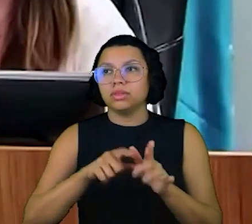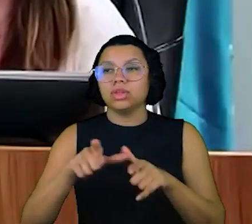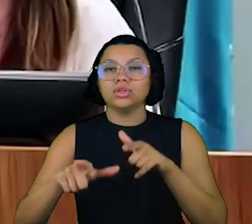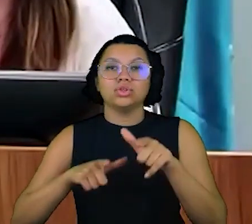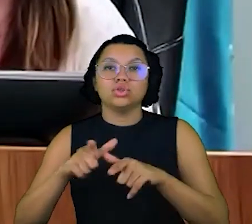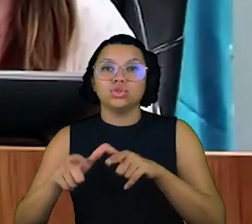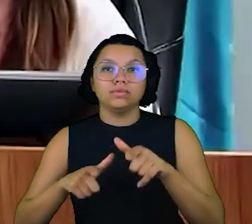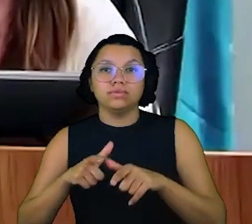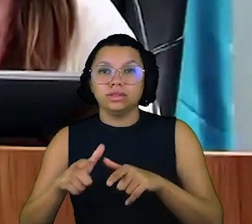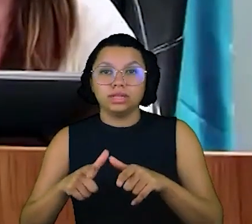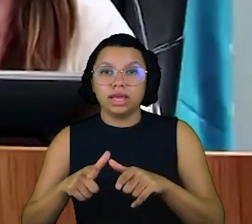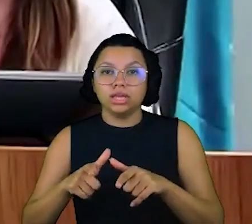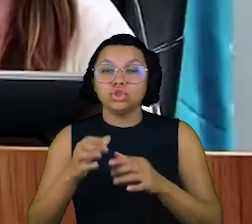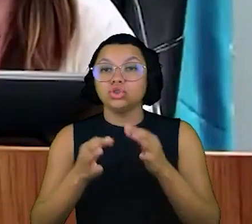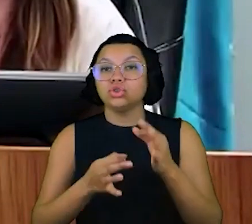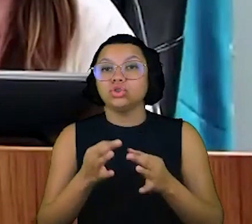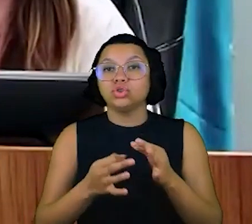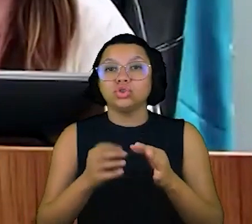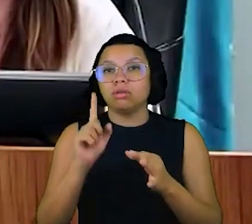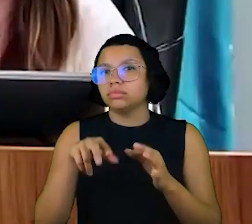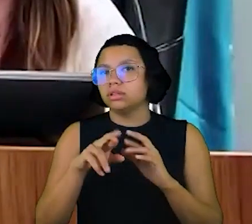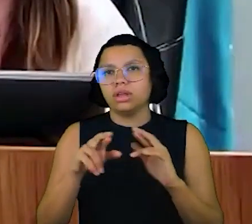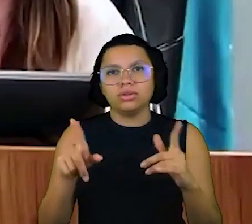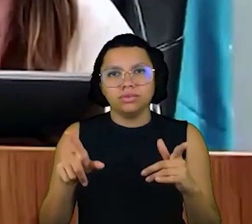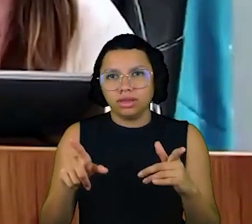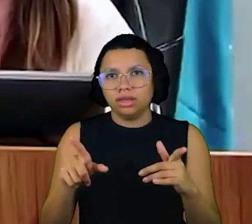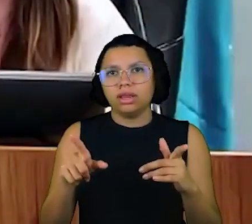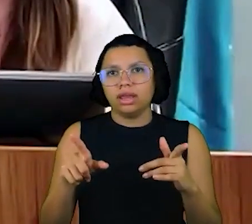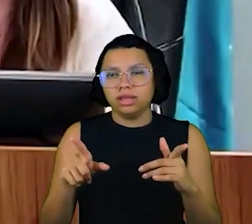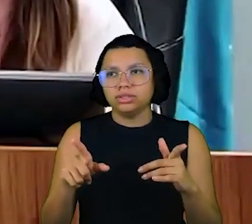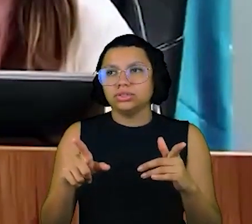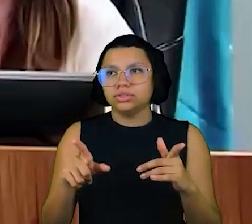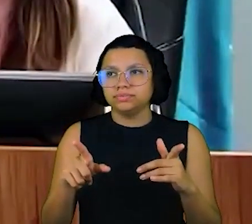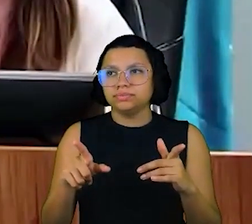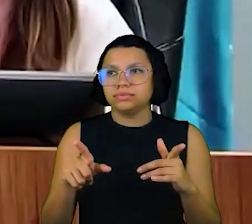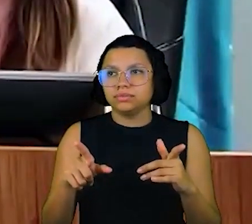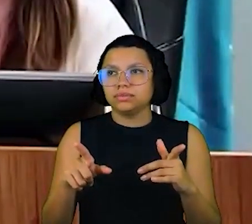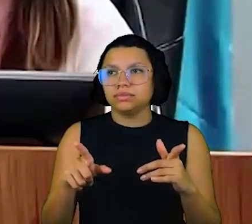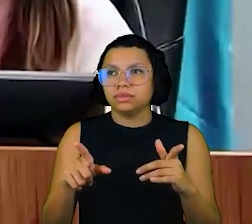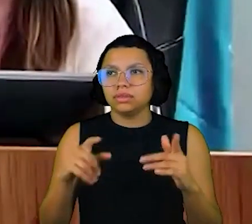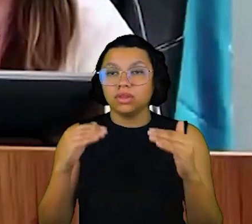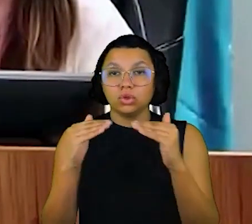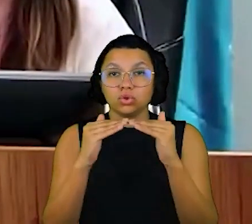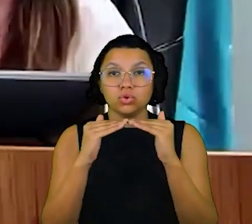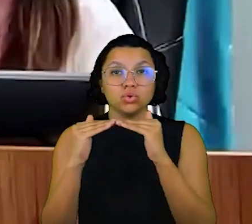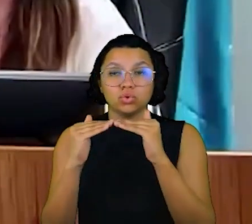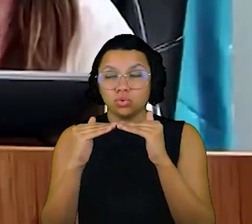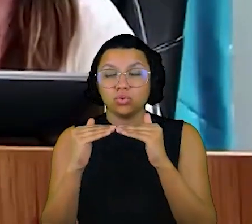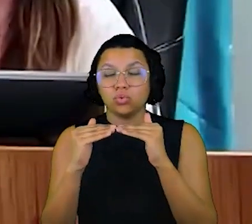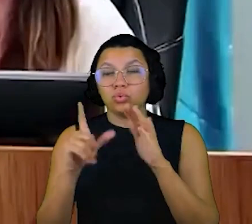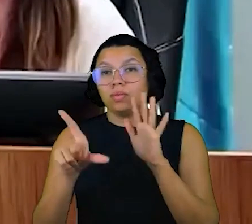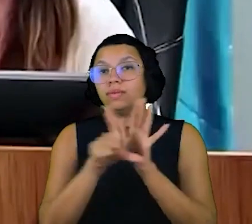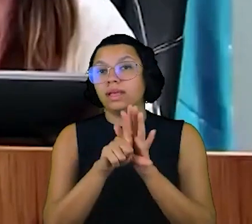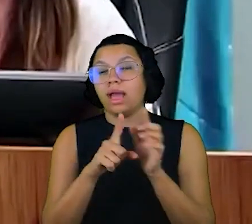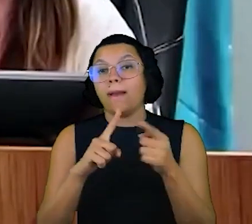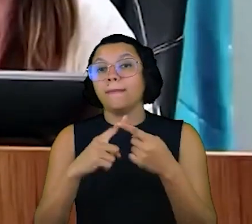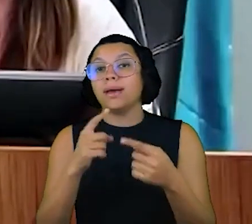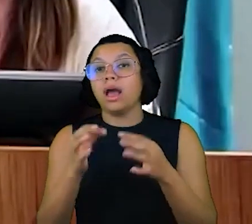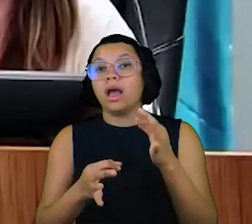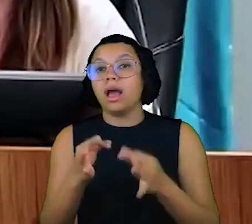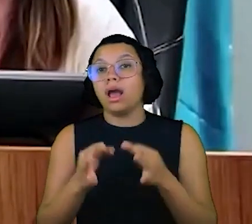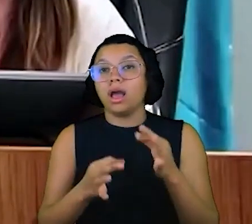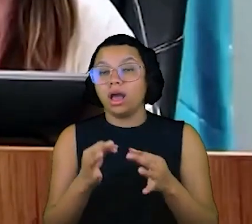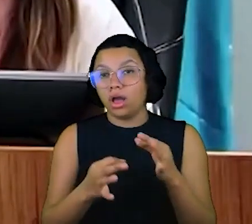A atividade jurisdicional não seria diferente. A atividade jurisdicional está adstrita à legalidade. Às vezes a gente pensa que